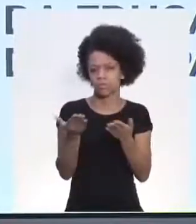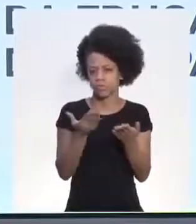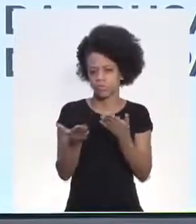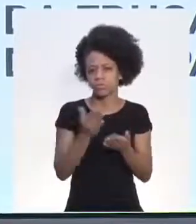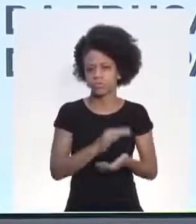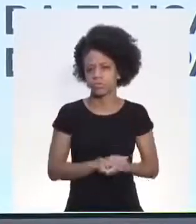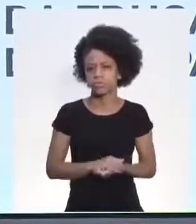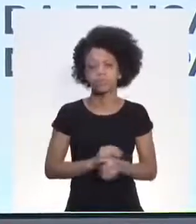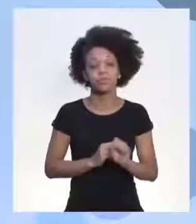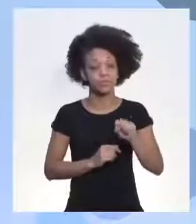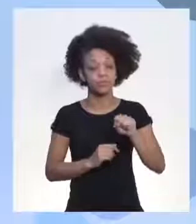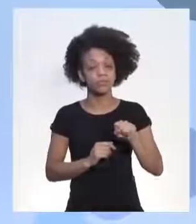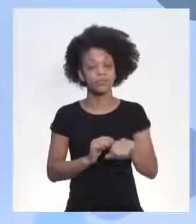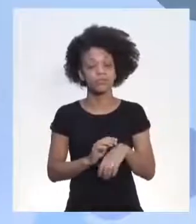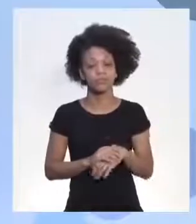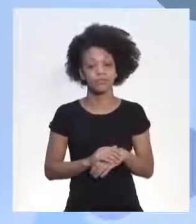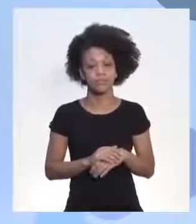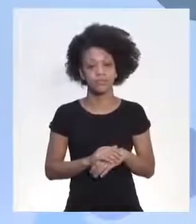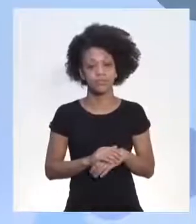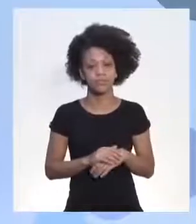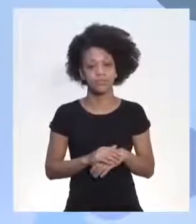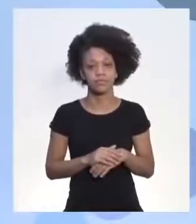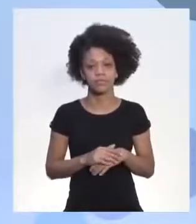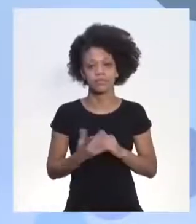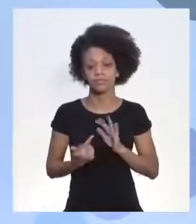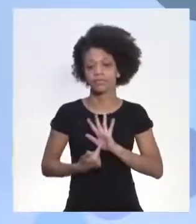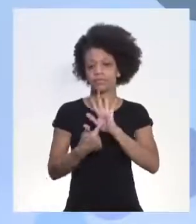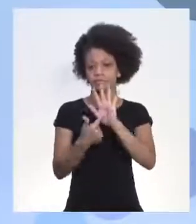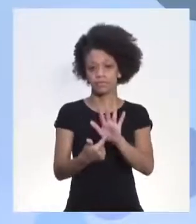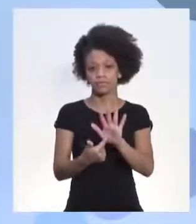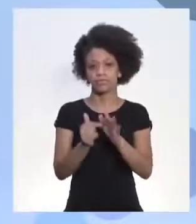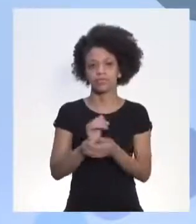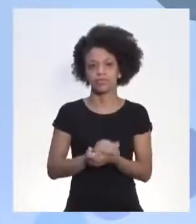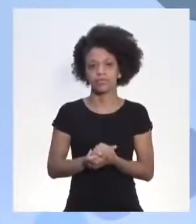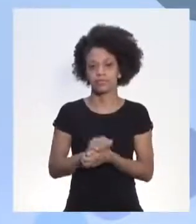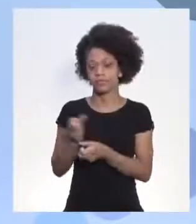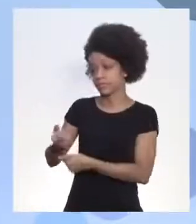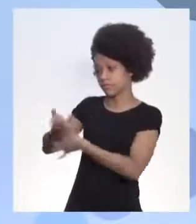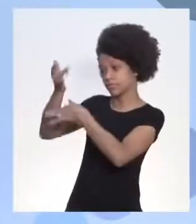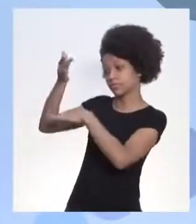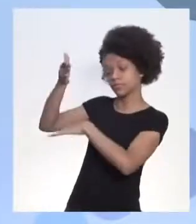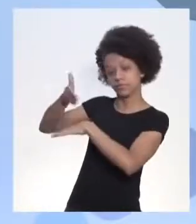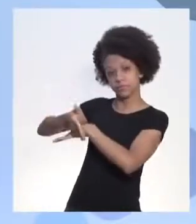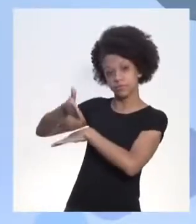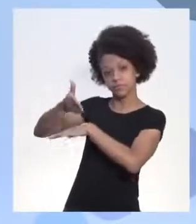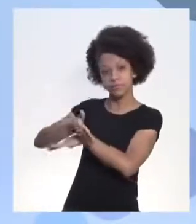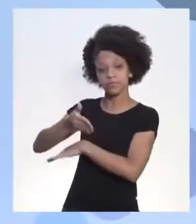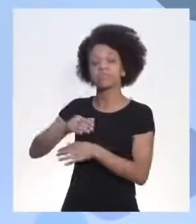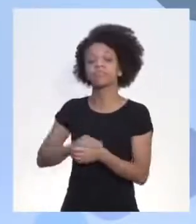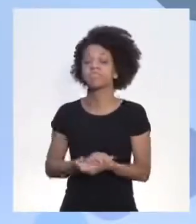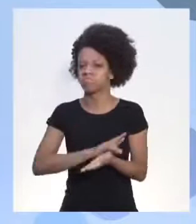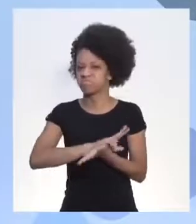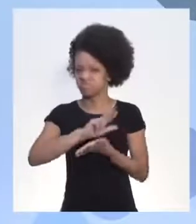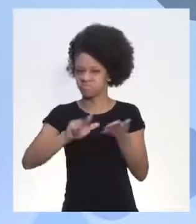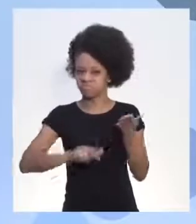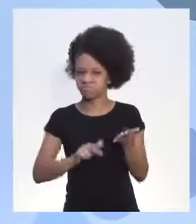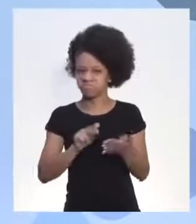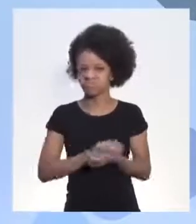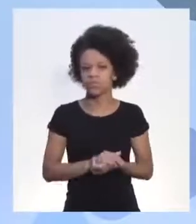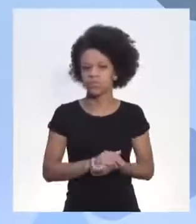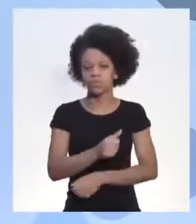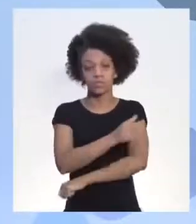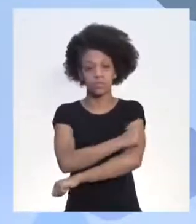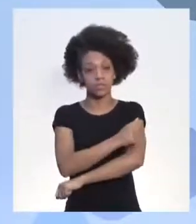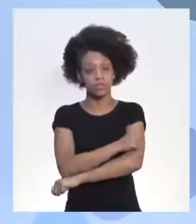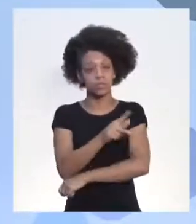né, Osmar? Sim, Jonas, tá acompanhando aqui o pessoal no chat, bastante participação dos nossos alunos,